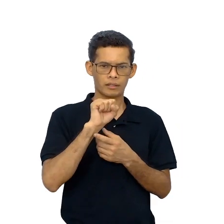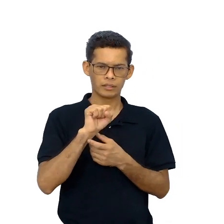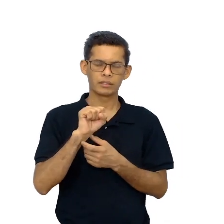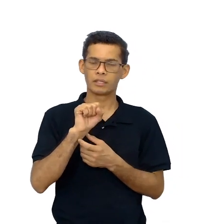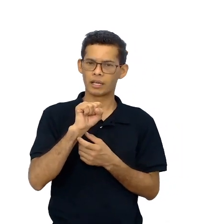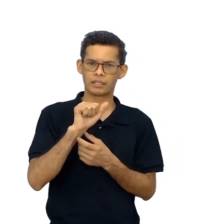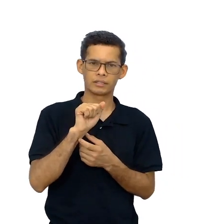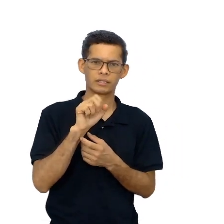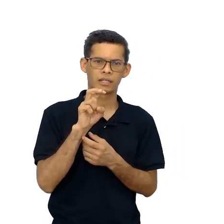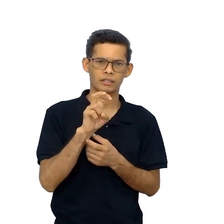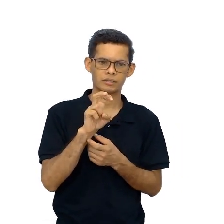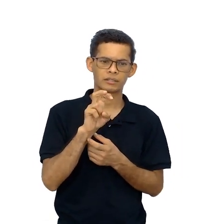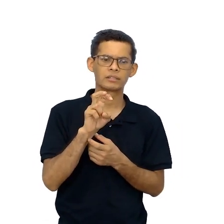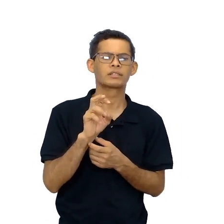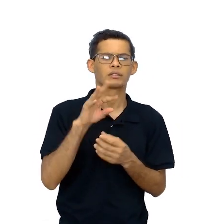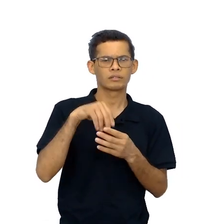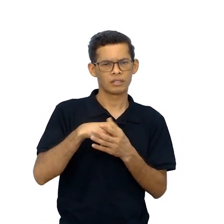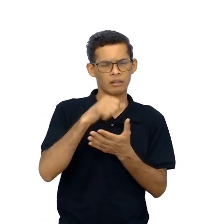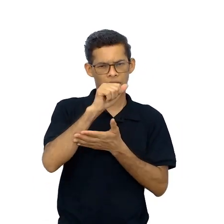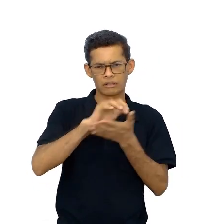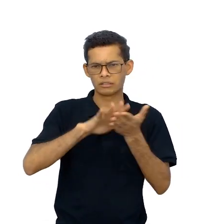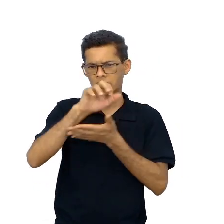vocês podem levar para a sala de aula para